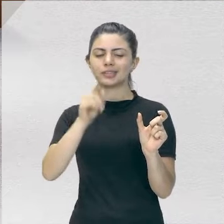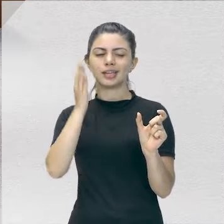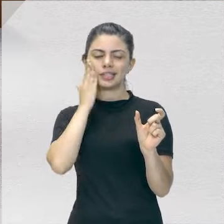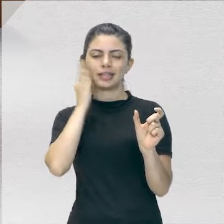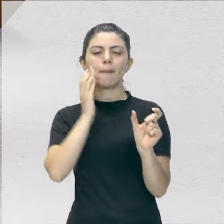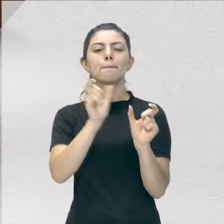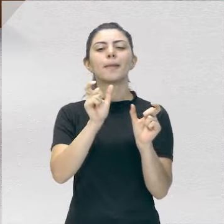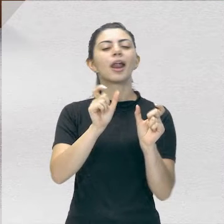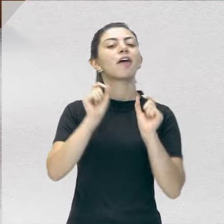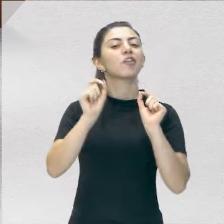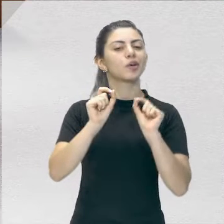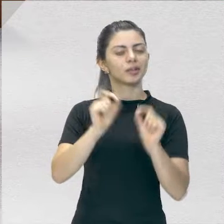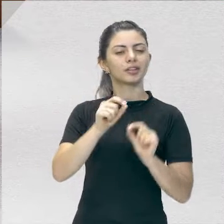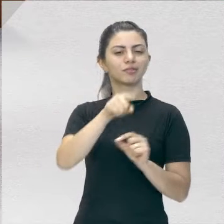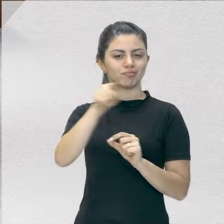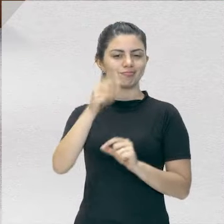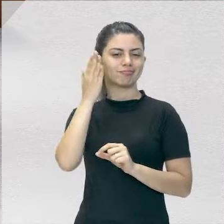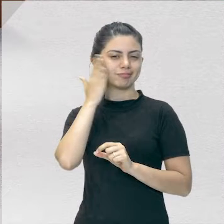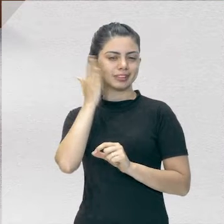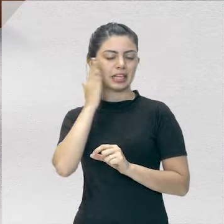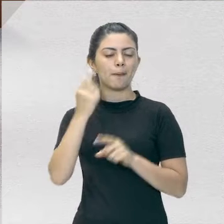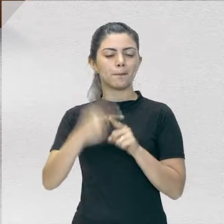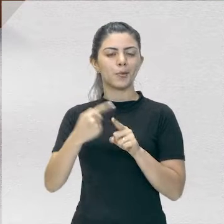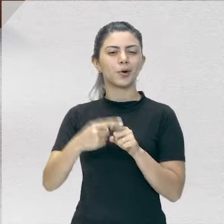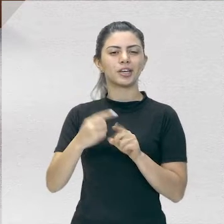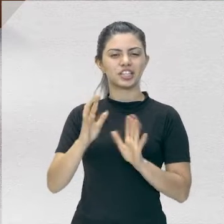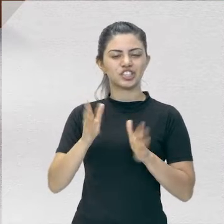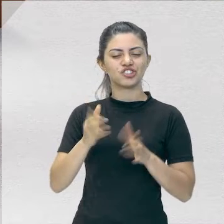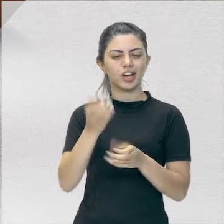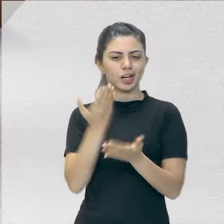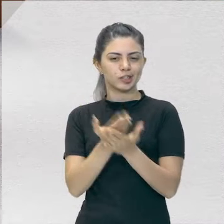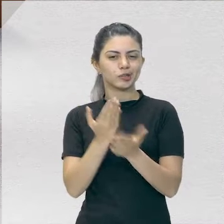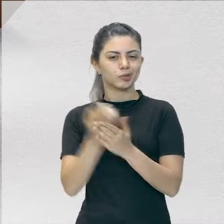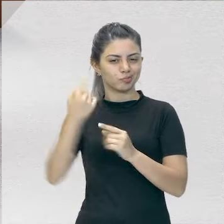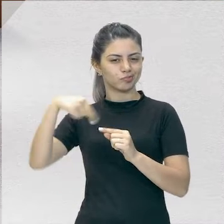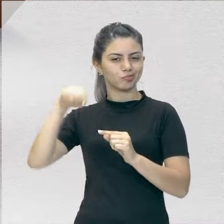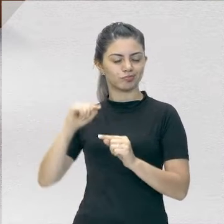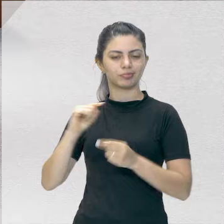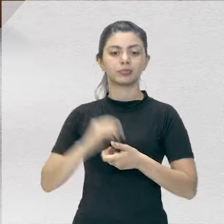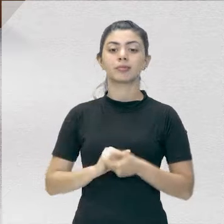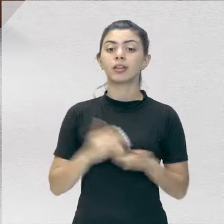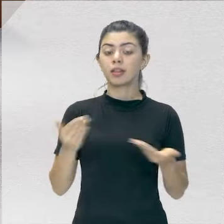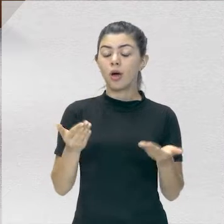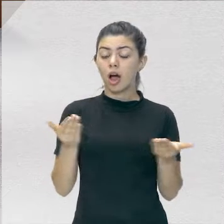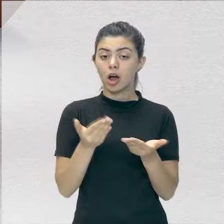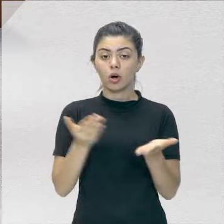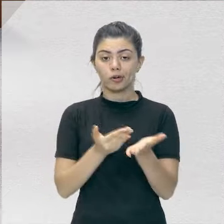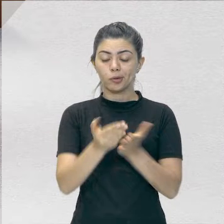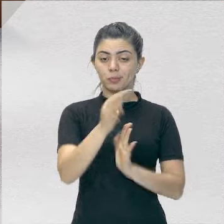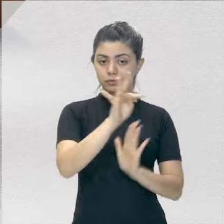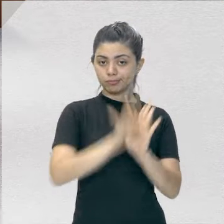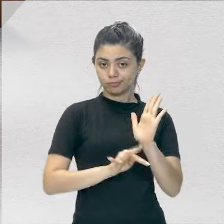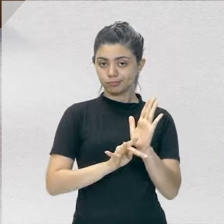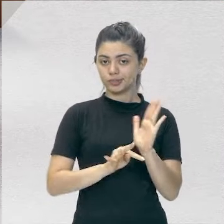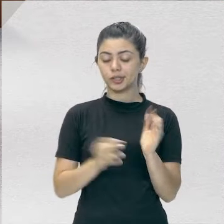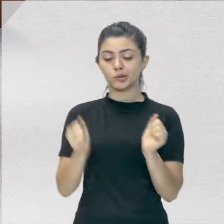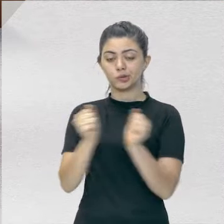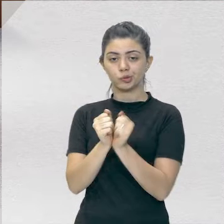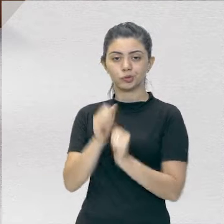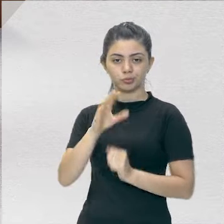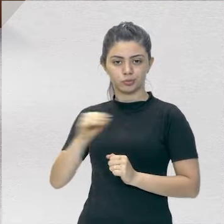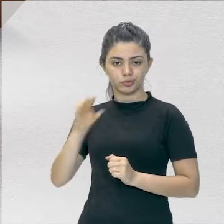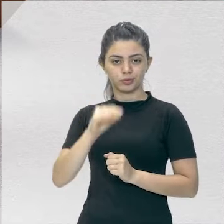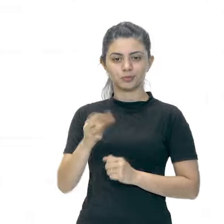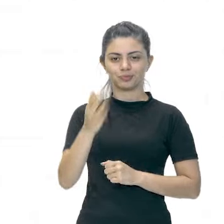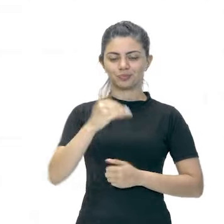que palavras são essas, porque vocês já viram antes. Tudo bem? Então vamos acompanhar o texto juntamente com o áudio.